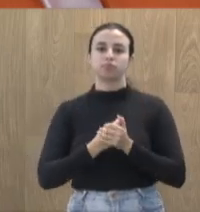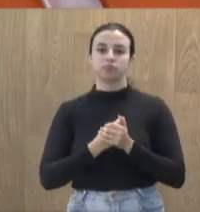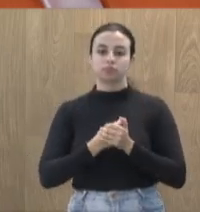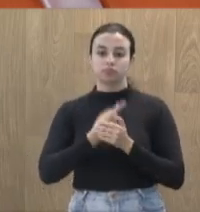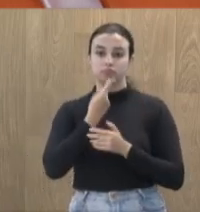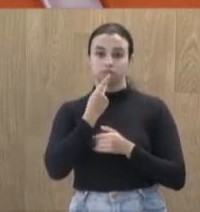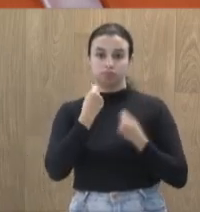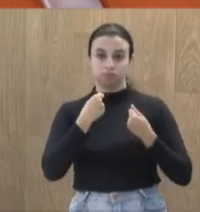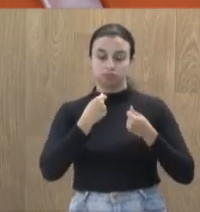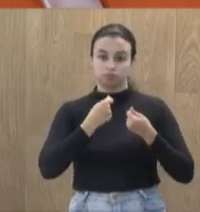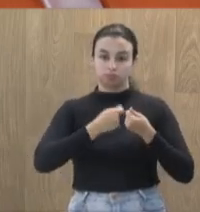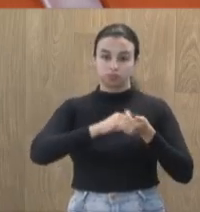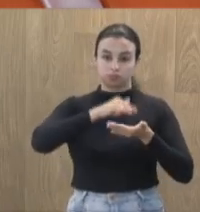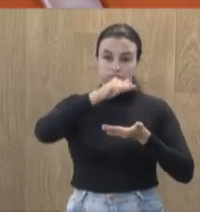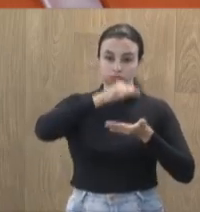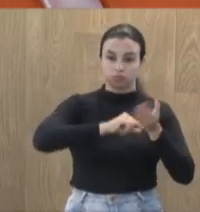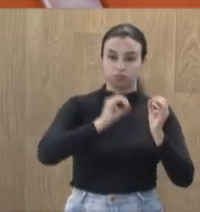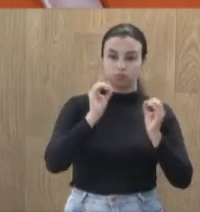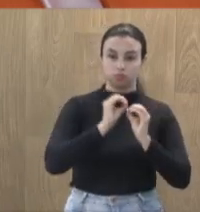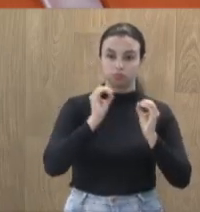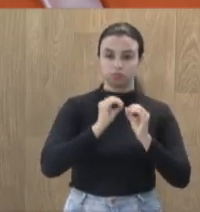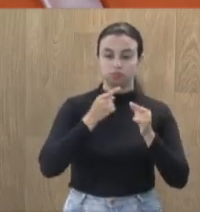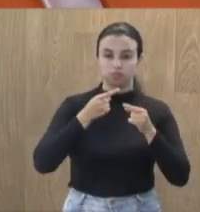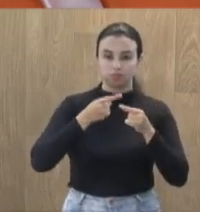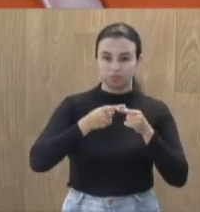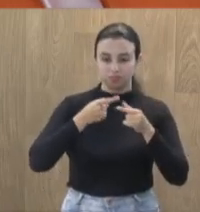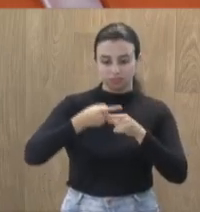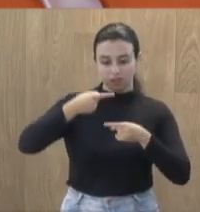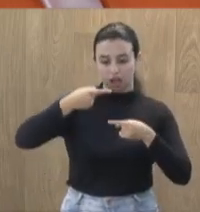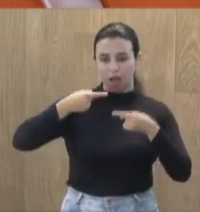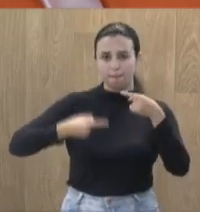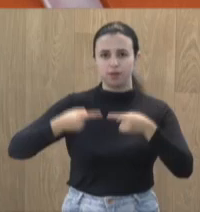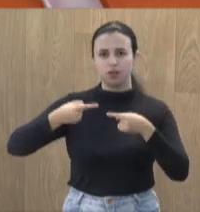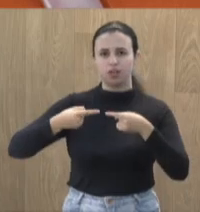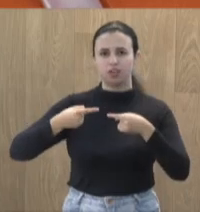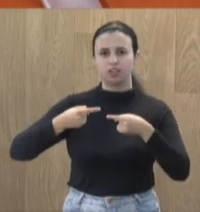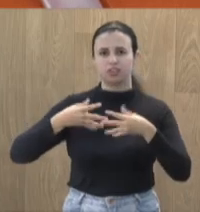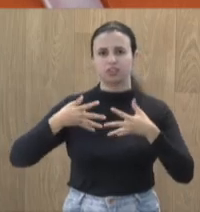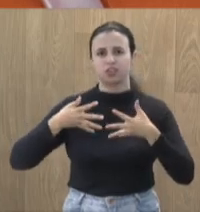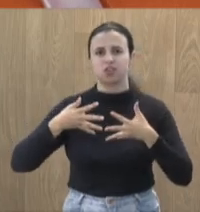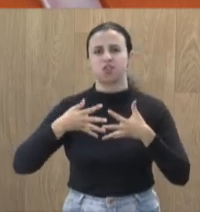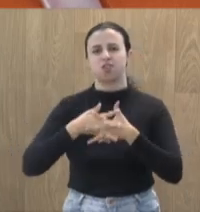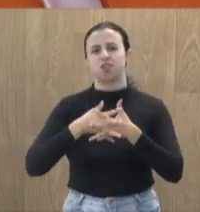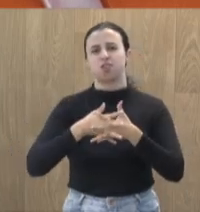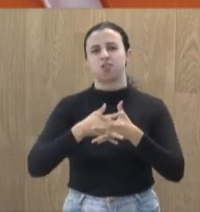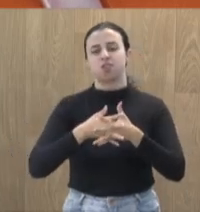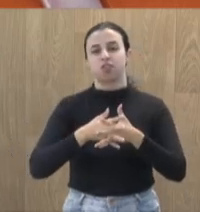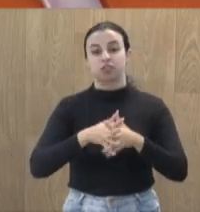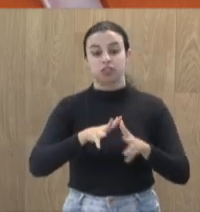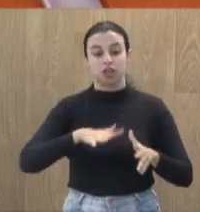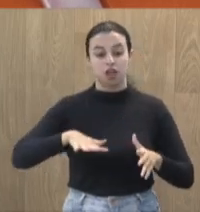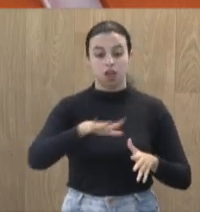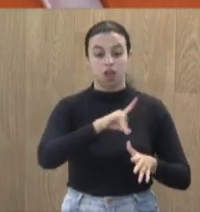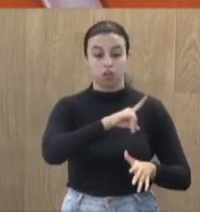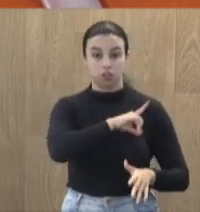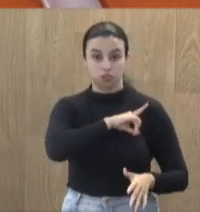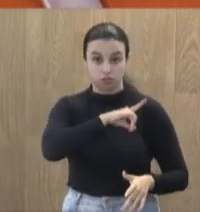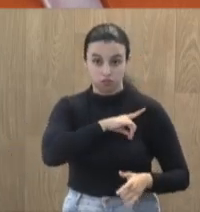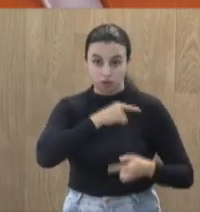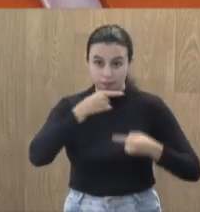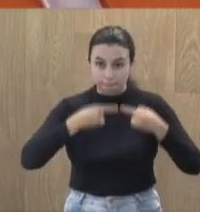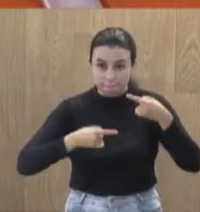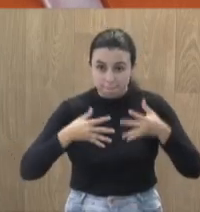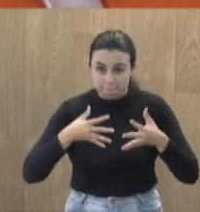nada. Porque a decadência política de Divinópolis é notória. Nós